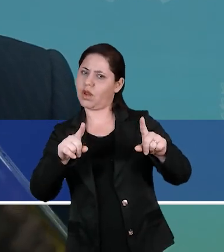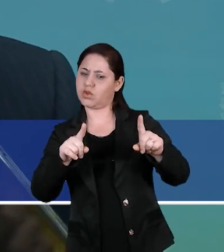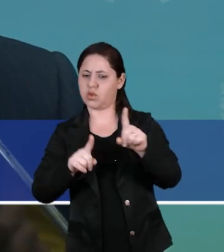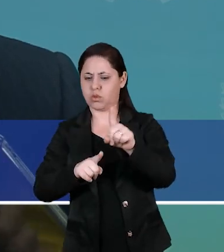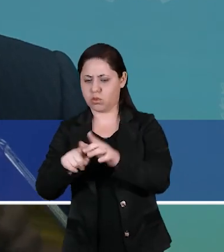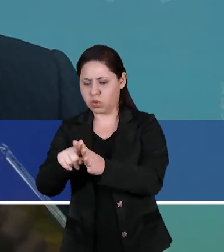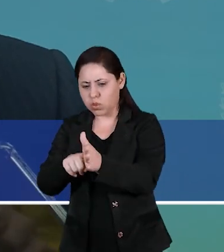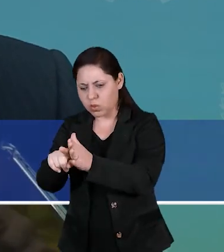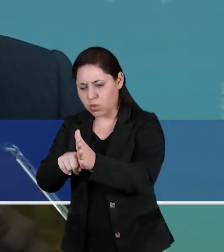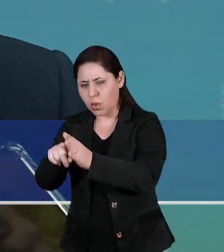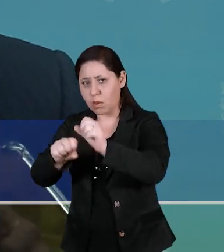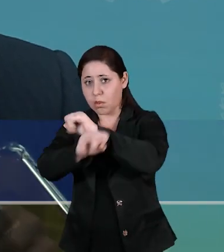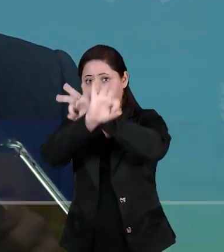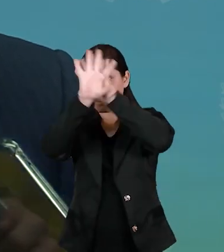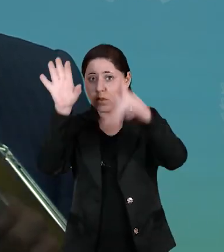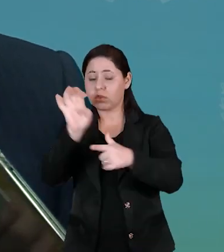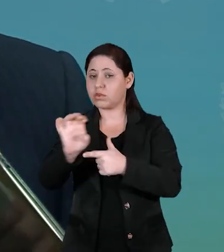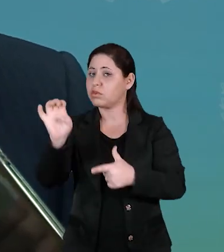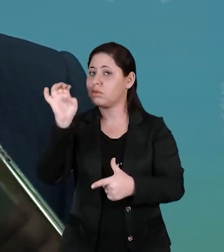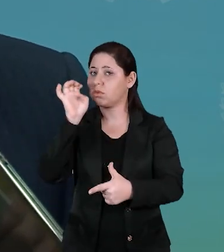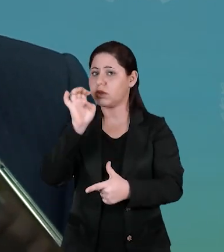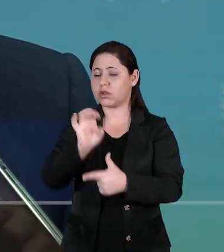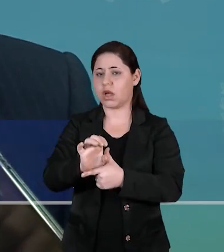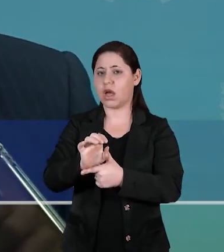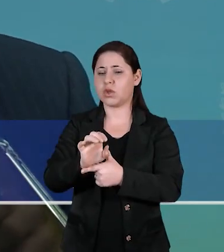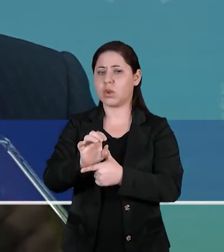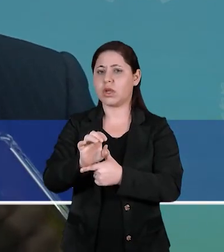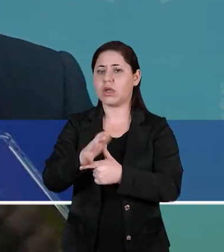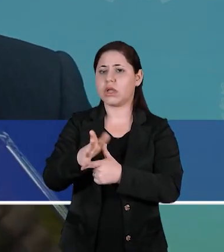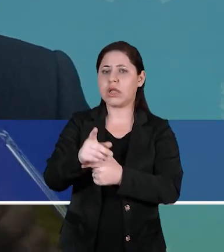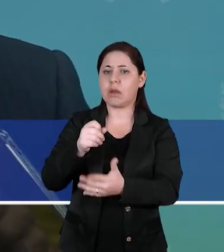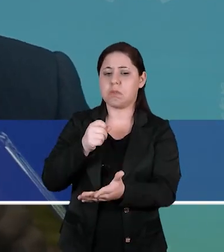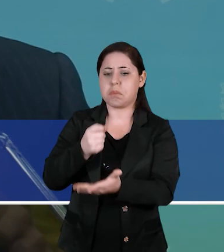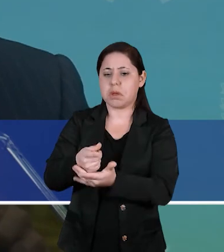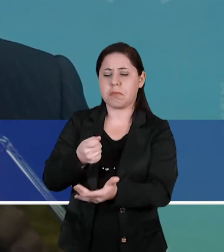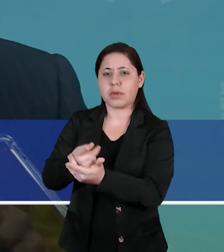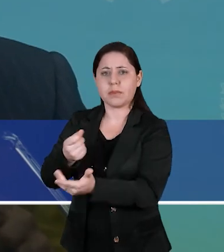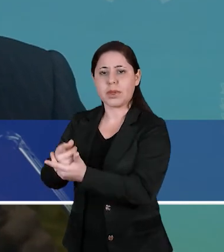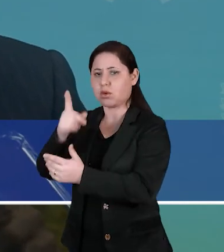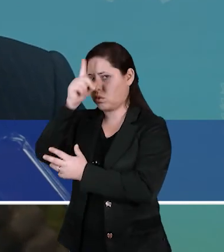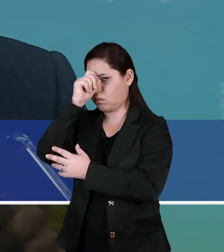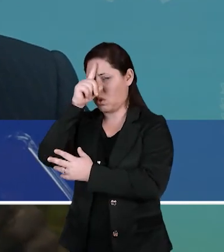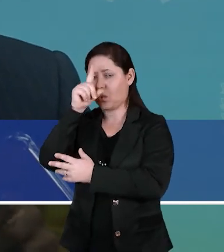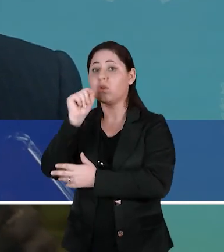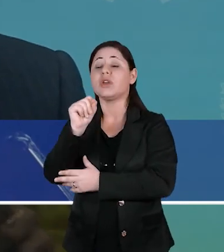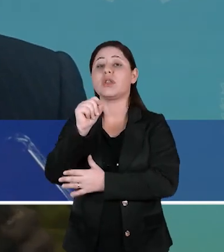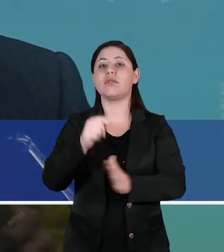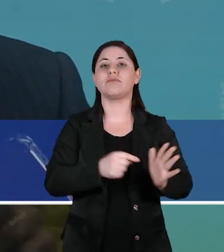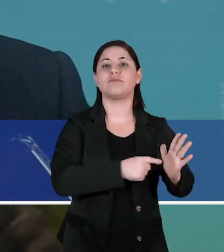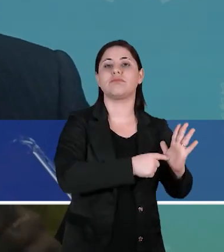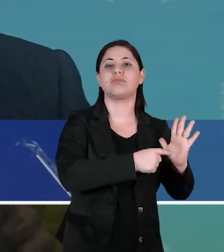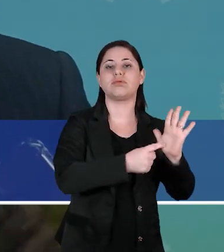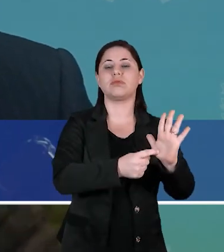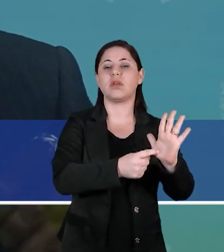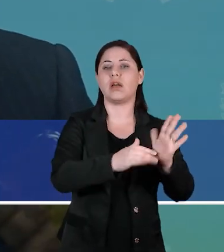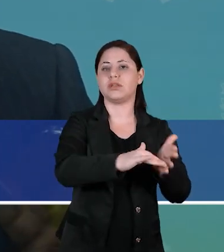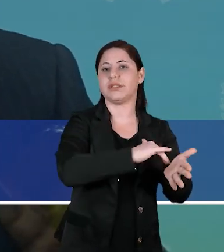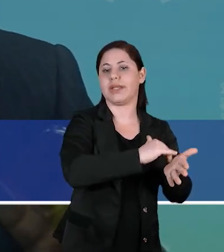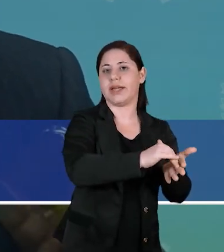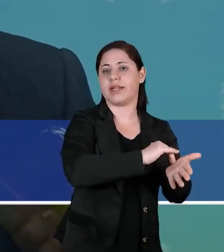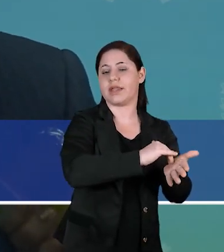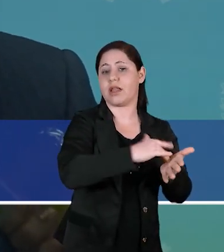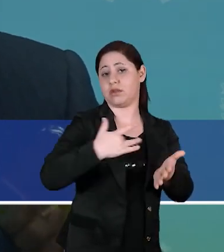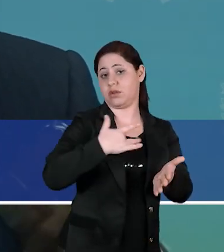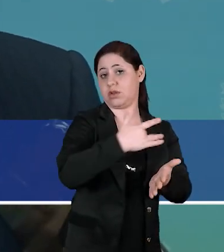aquilo que nós levantamos no portal da transparência do Estado, que se gasta com o hospital, e aquilo que foi dito aqui